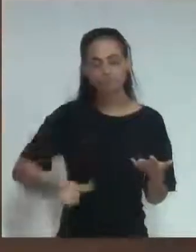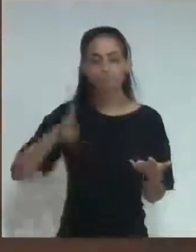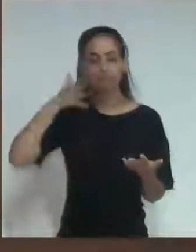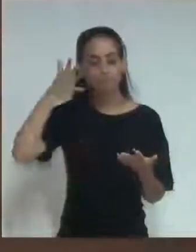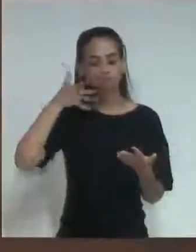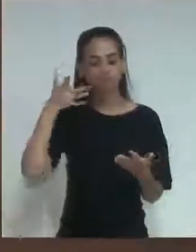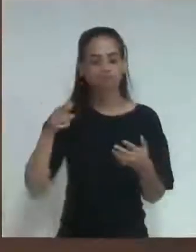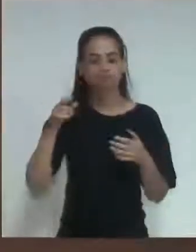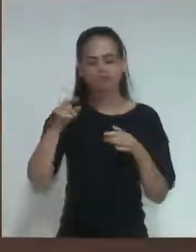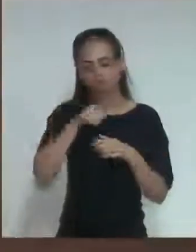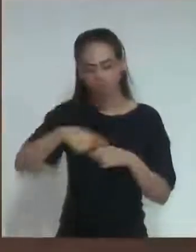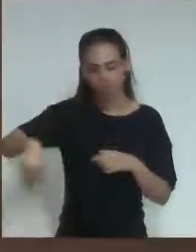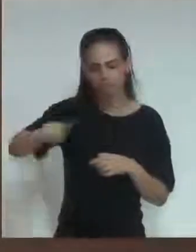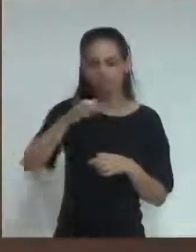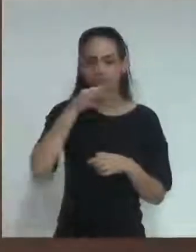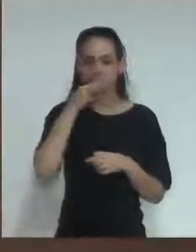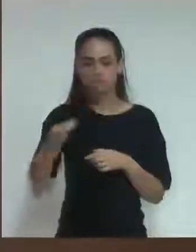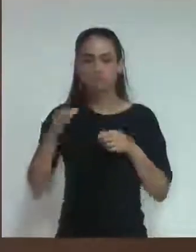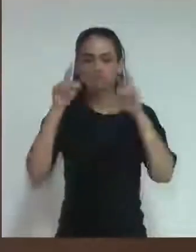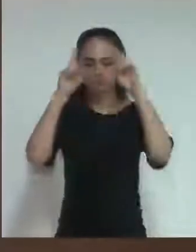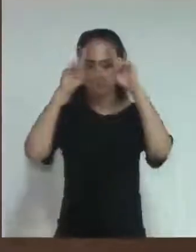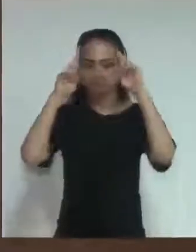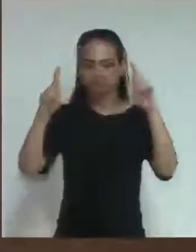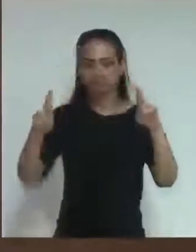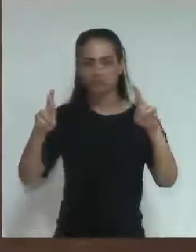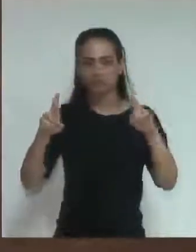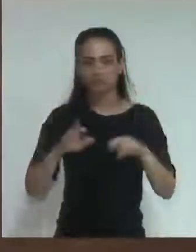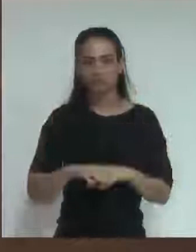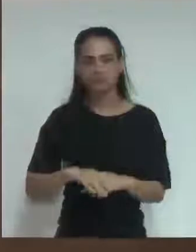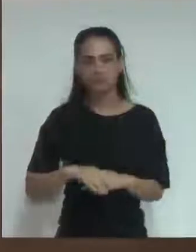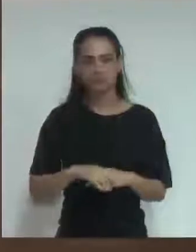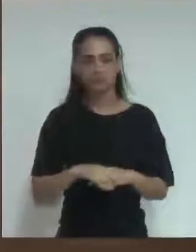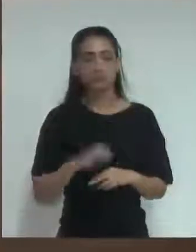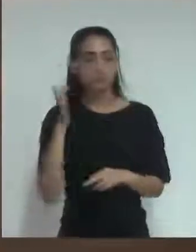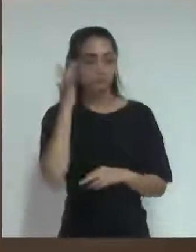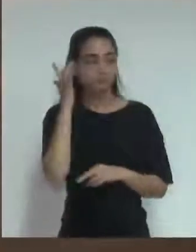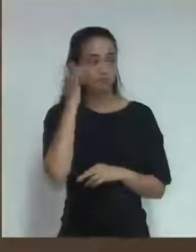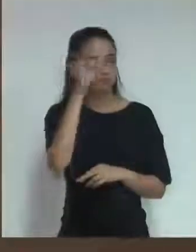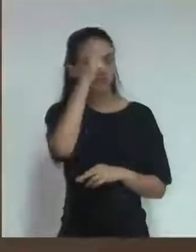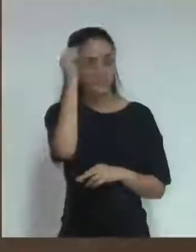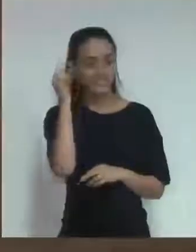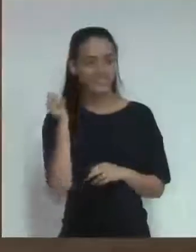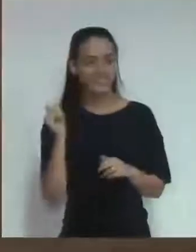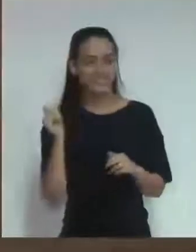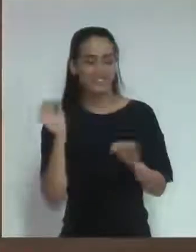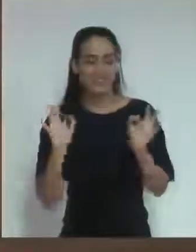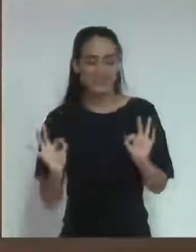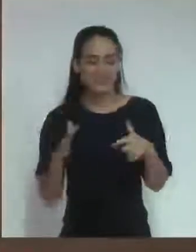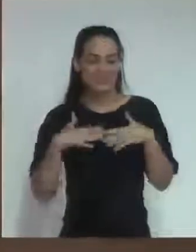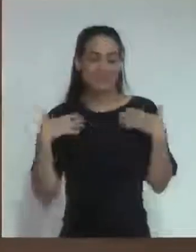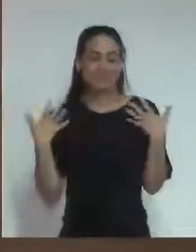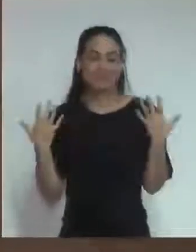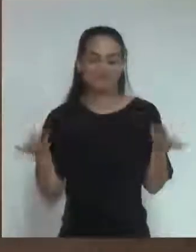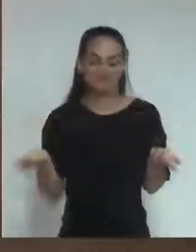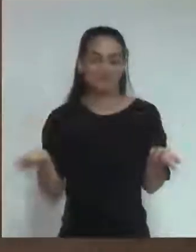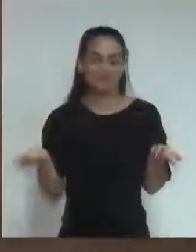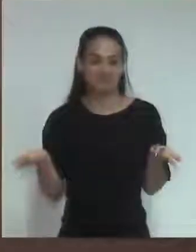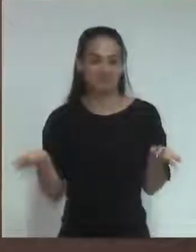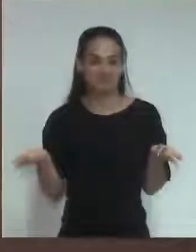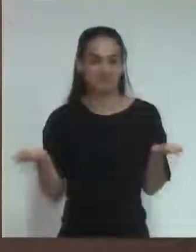respeito a opinião, a decisão de cada um. O governo deve ter ficado contente, porque eu acho que para o governo acabou sendo